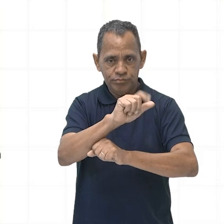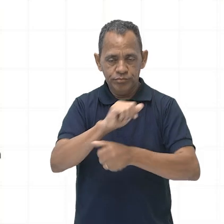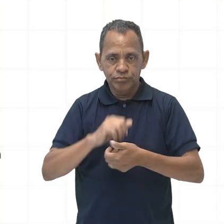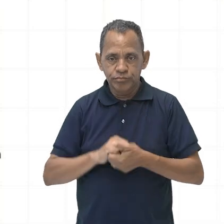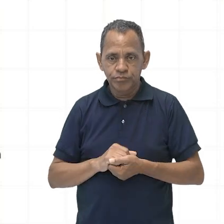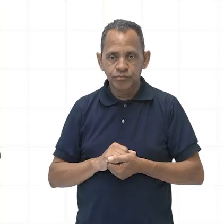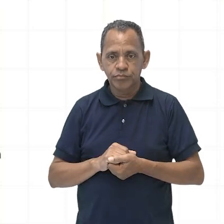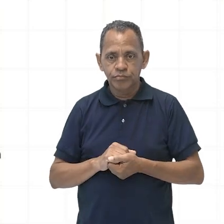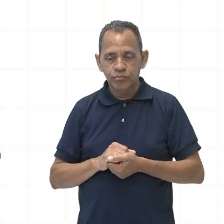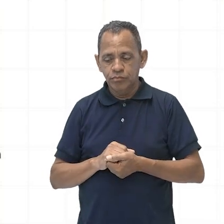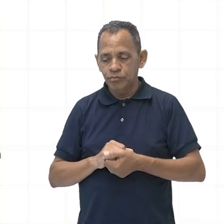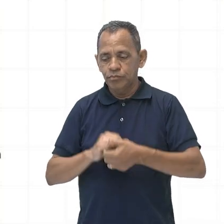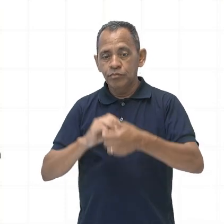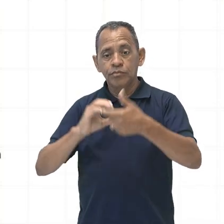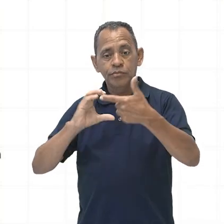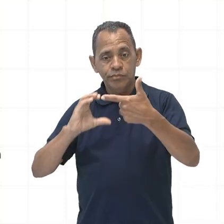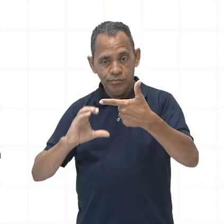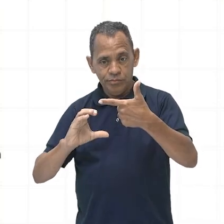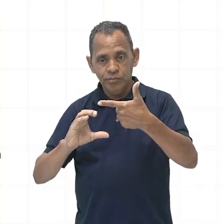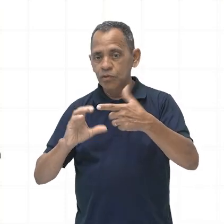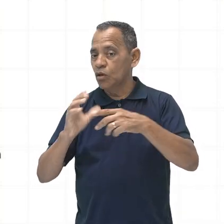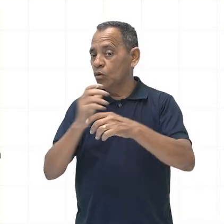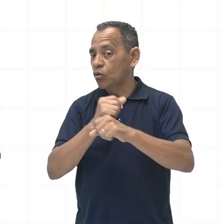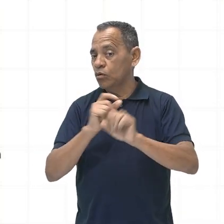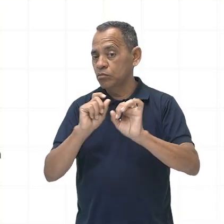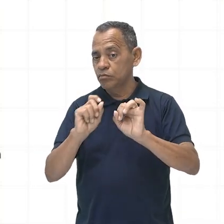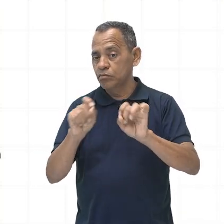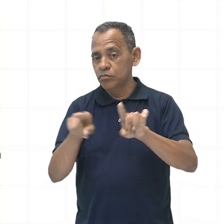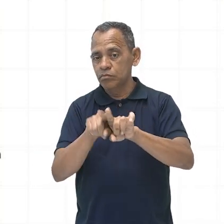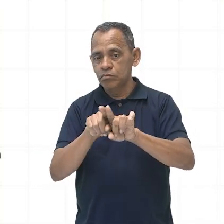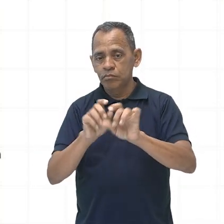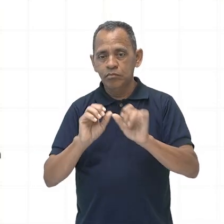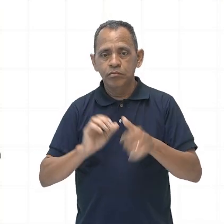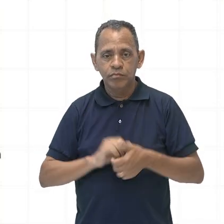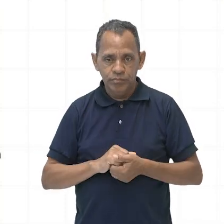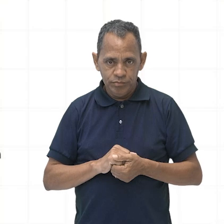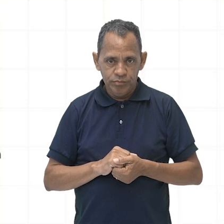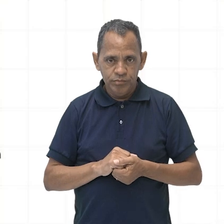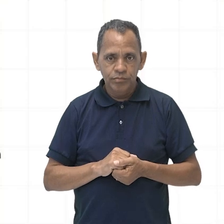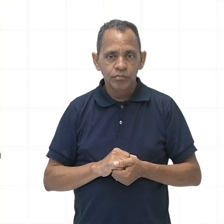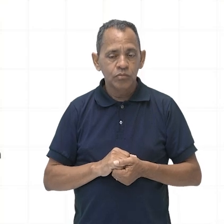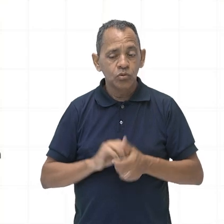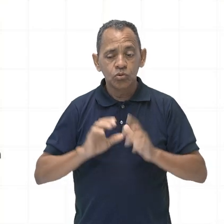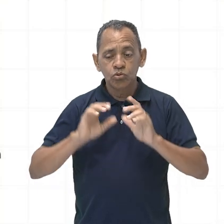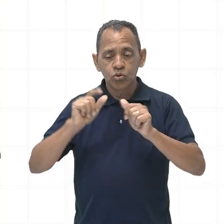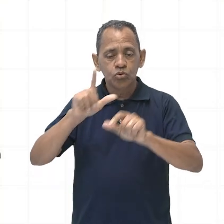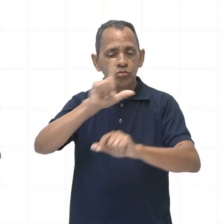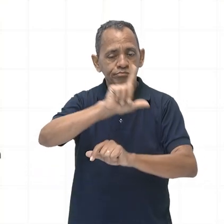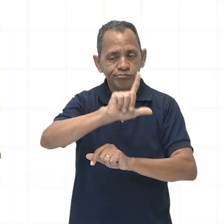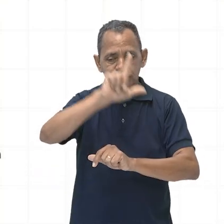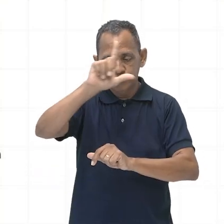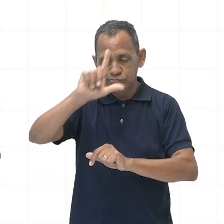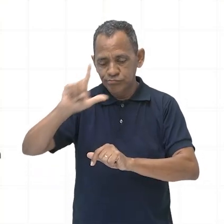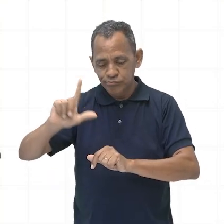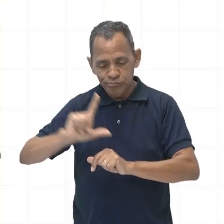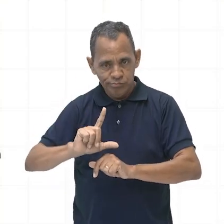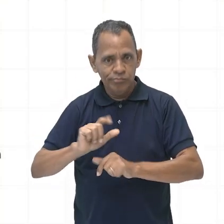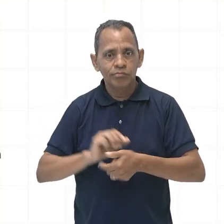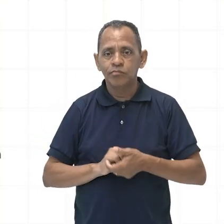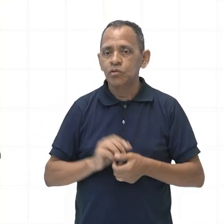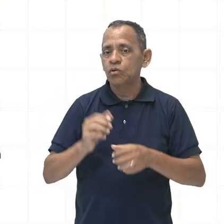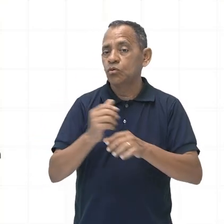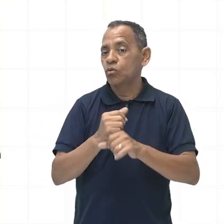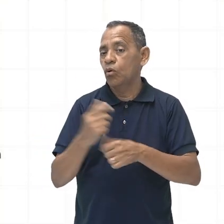O cateto C é o mesmo L, porque o quadrado tem todos os lados com a mesma medida. E a hipotenusa